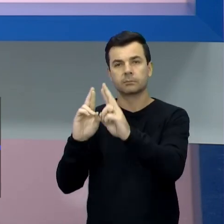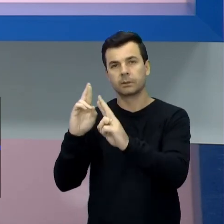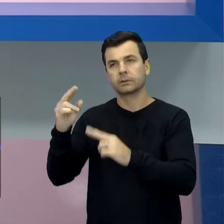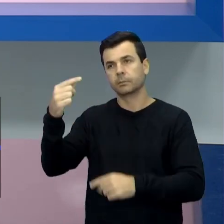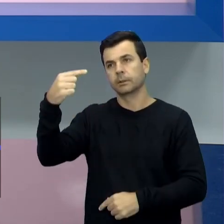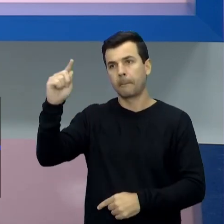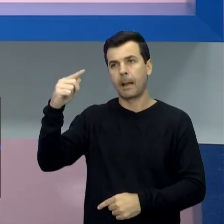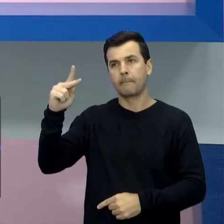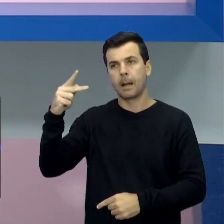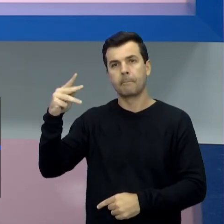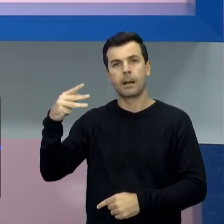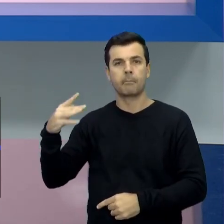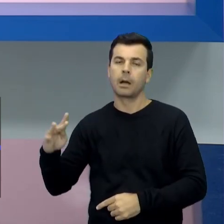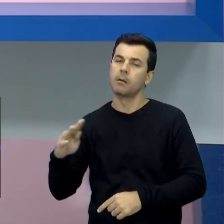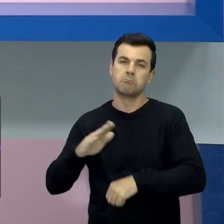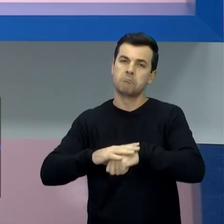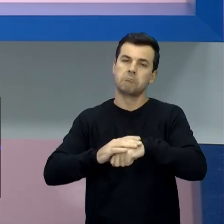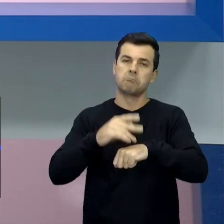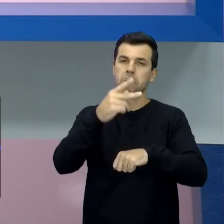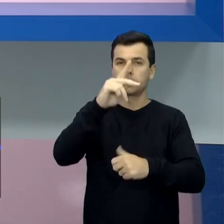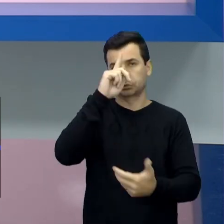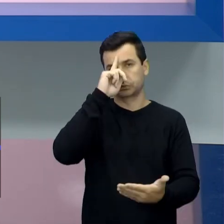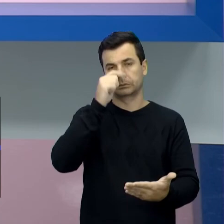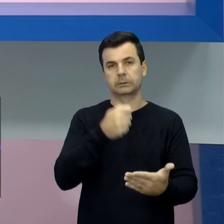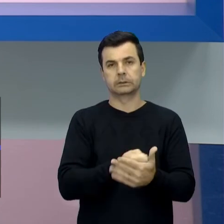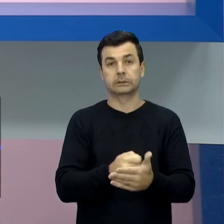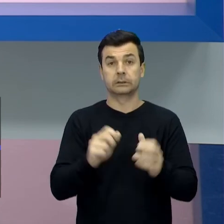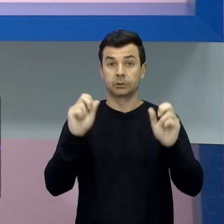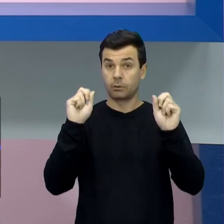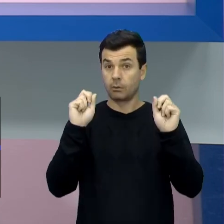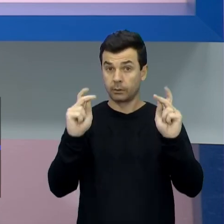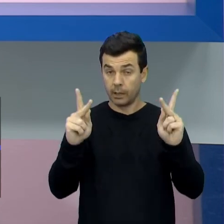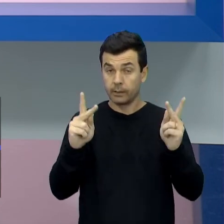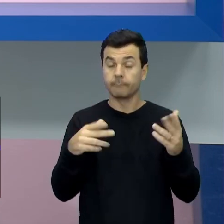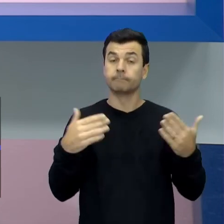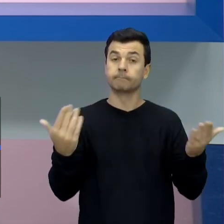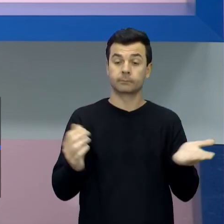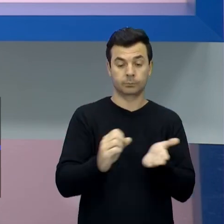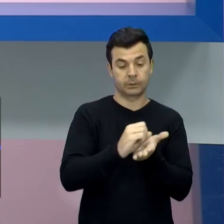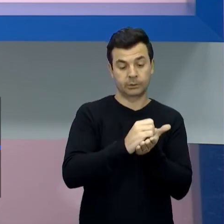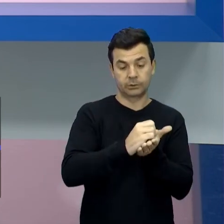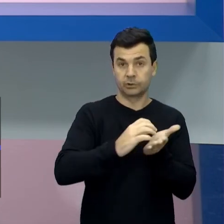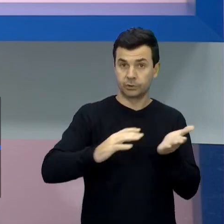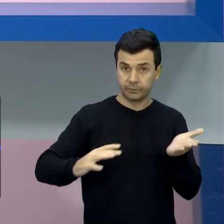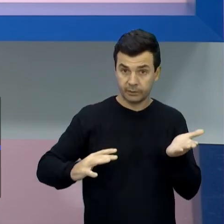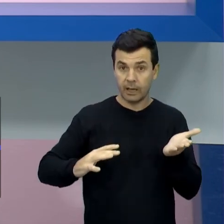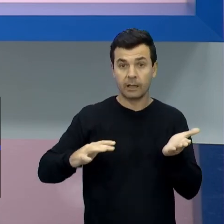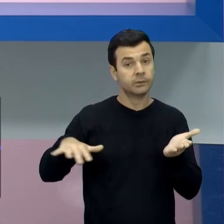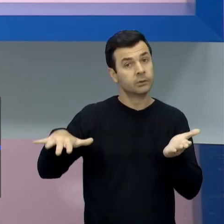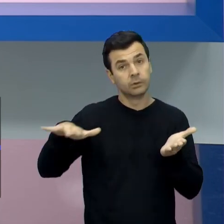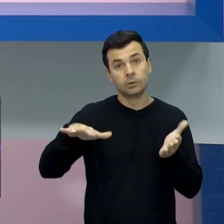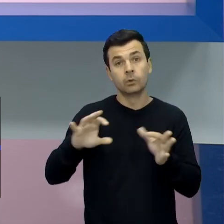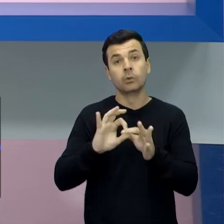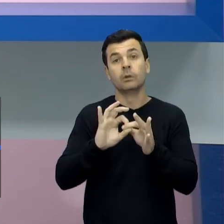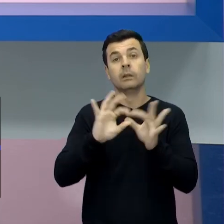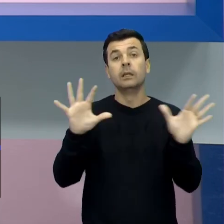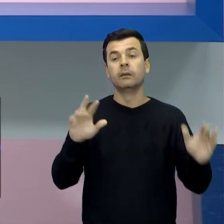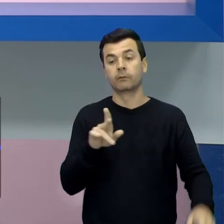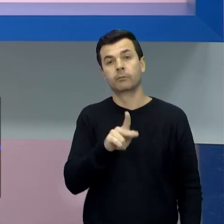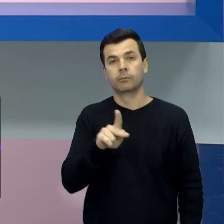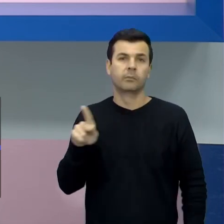a critério de vocês, tá? Lembrando que todas essas atividades, elas são opcionais aí para os professores,